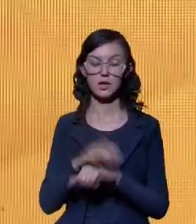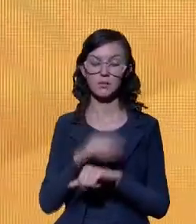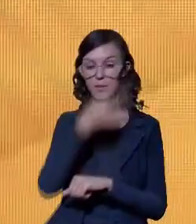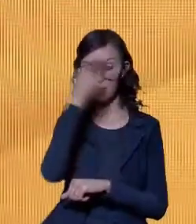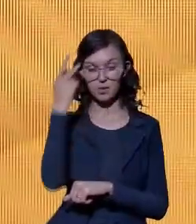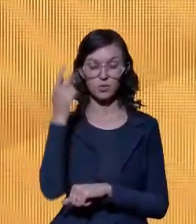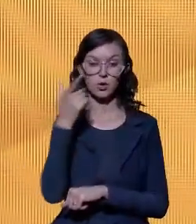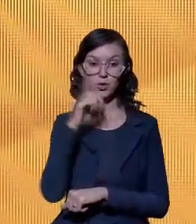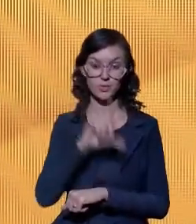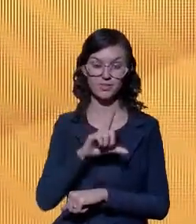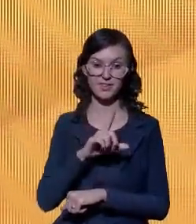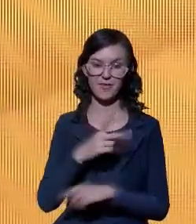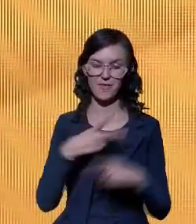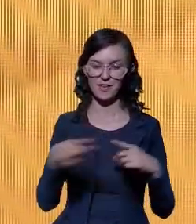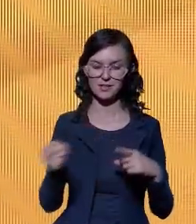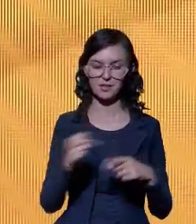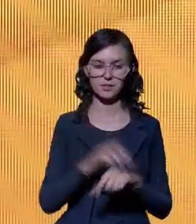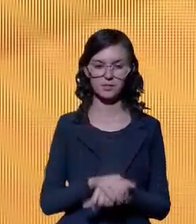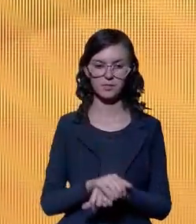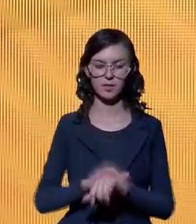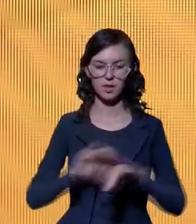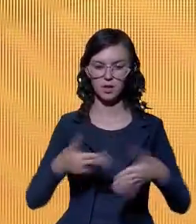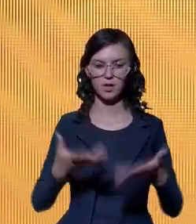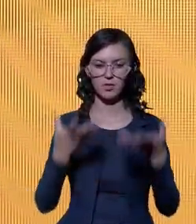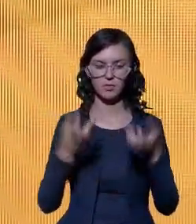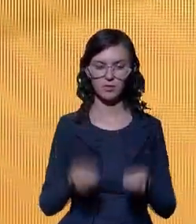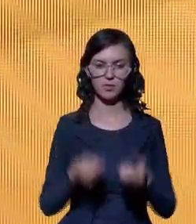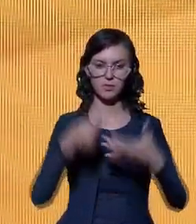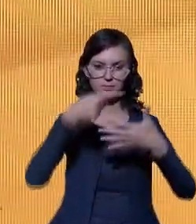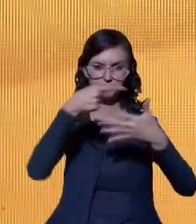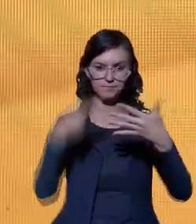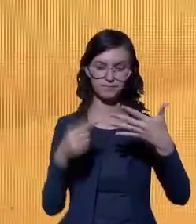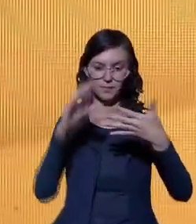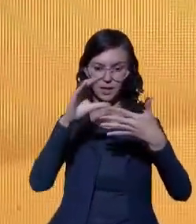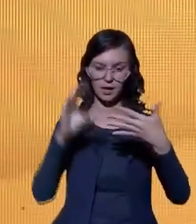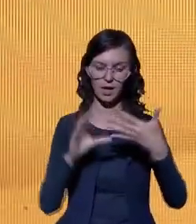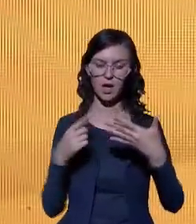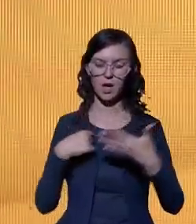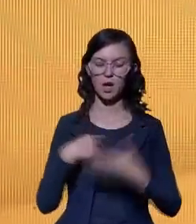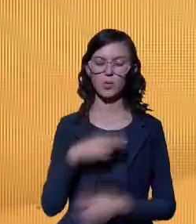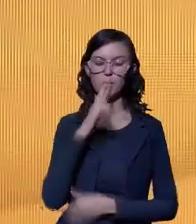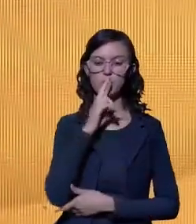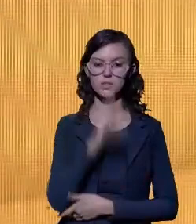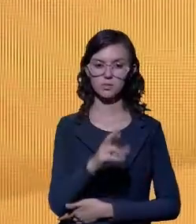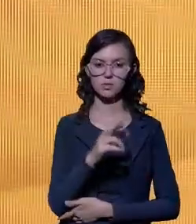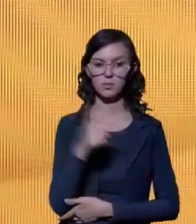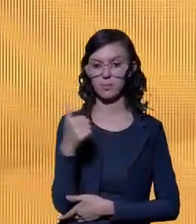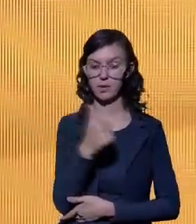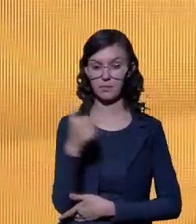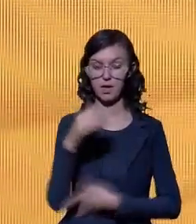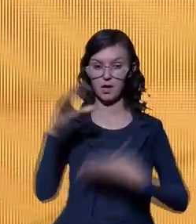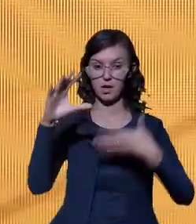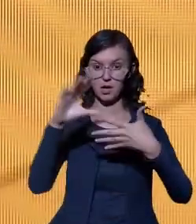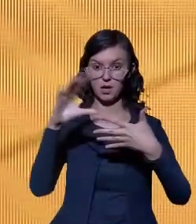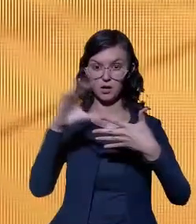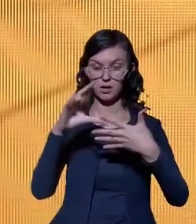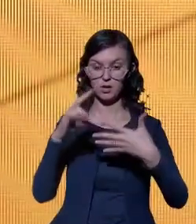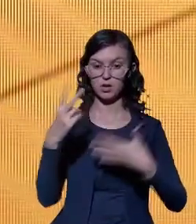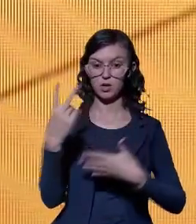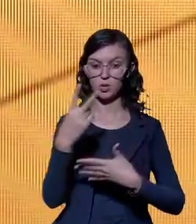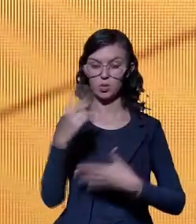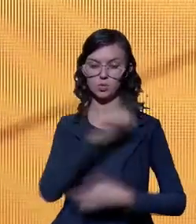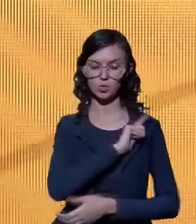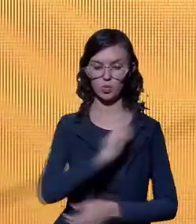contemplados. Vamos, então, às categorias que eu fiquei responsável em fazer a divulgação. A primeira categoria, a categoria